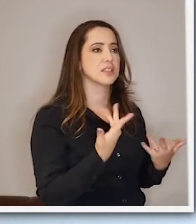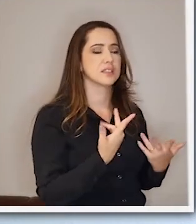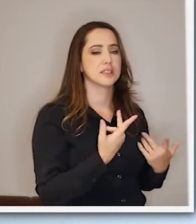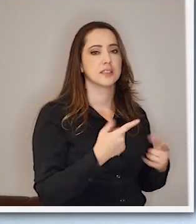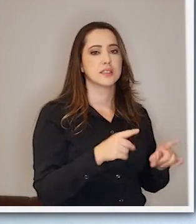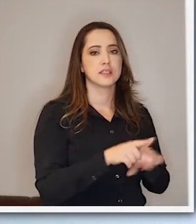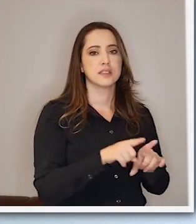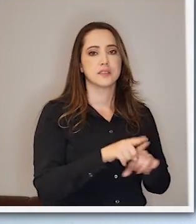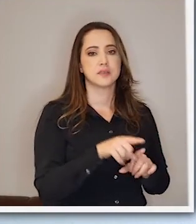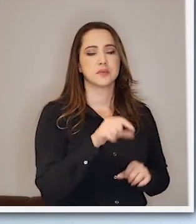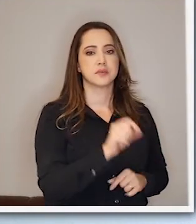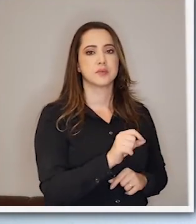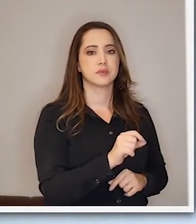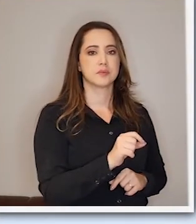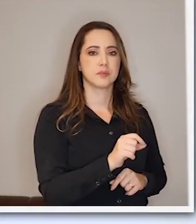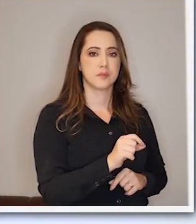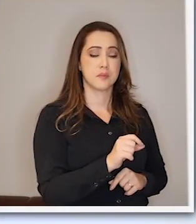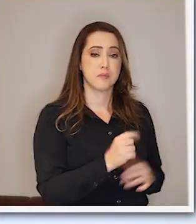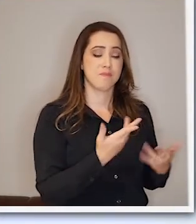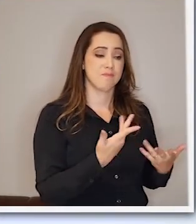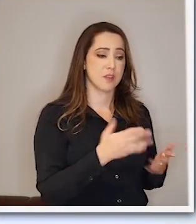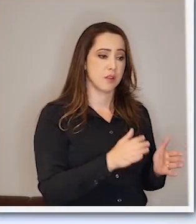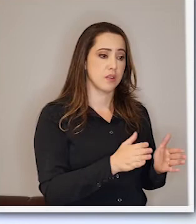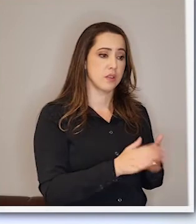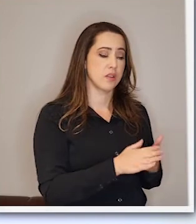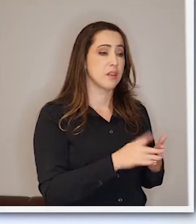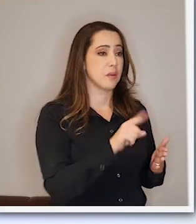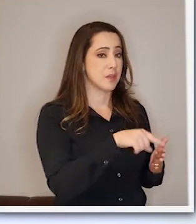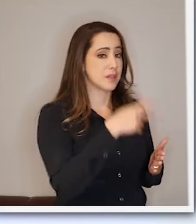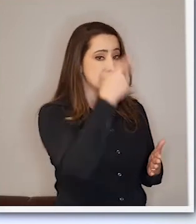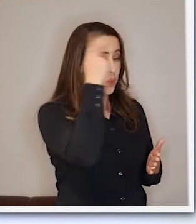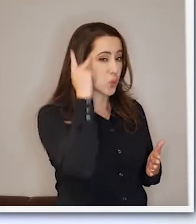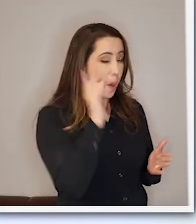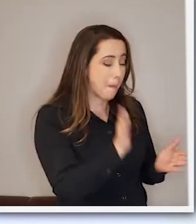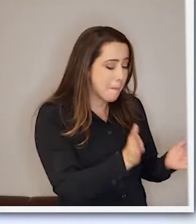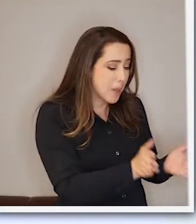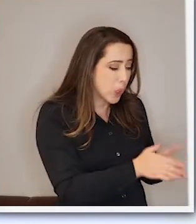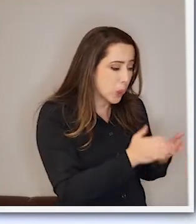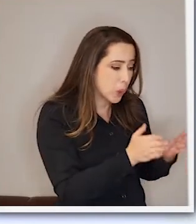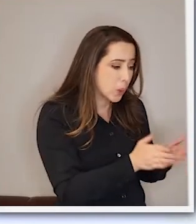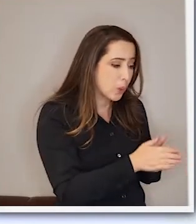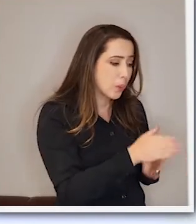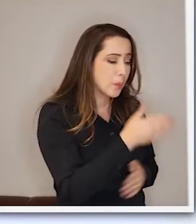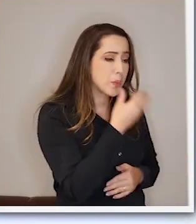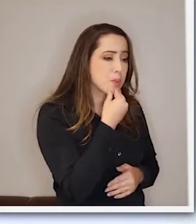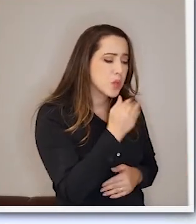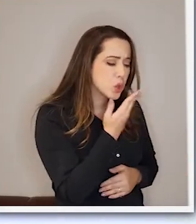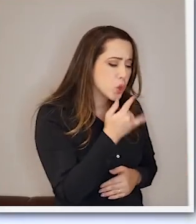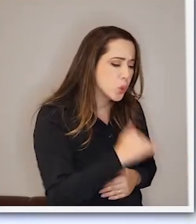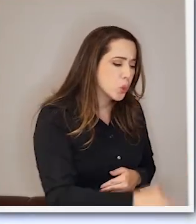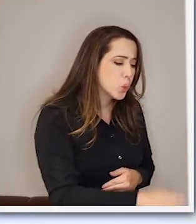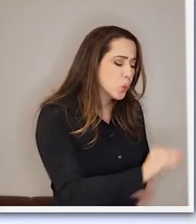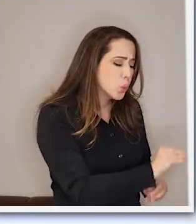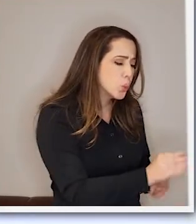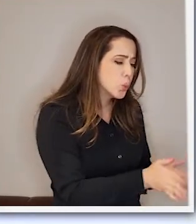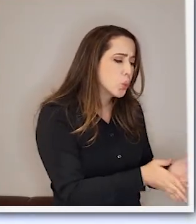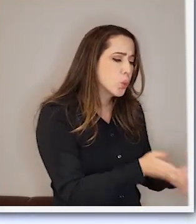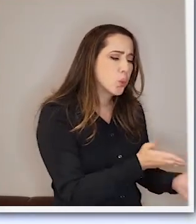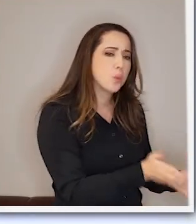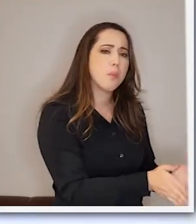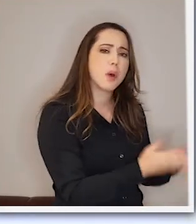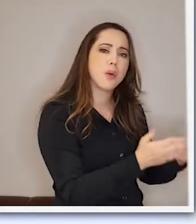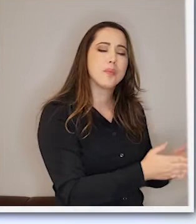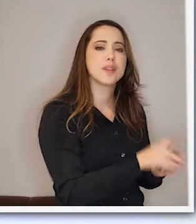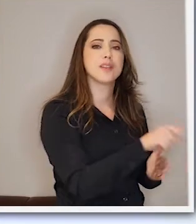minha trajetória, aquela criança que não tinha pai, que cresceu com a mãe e que uma história muito de pobreza, se torna um intérprete presidente da